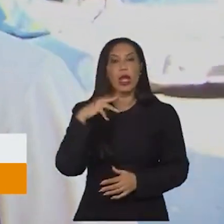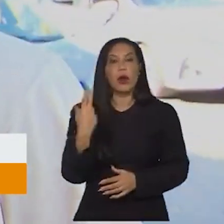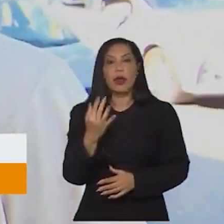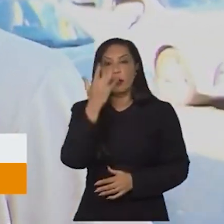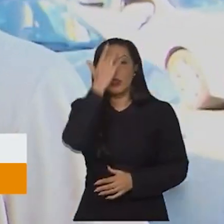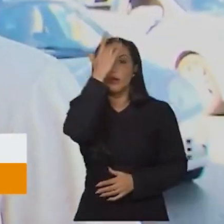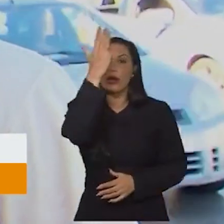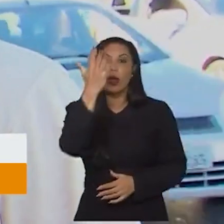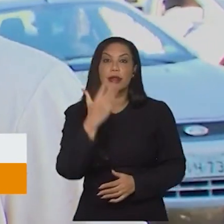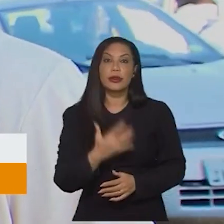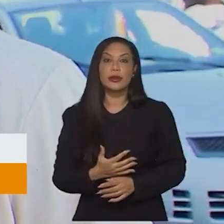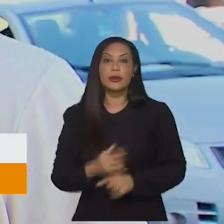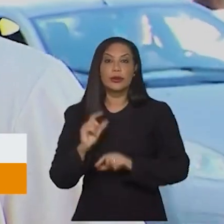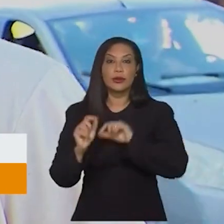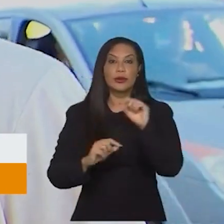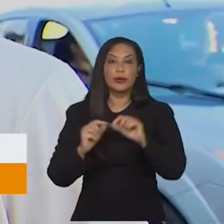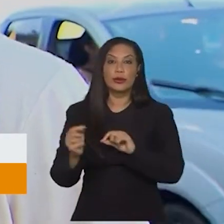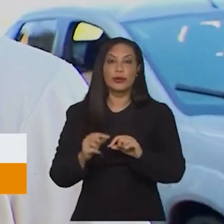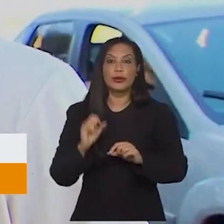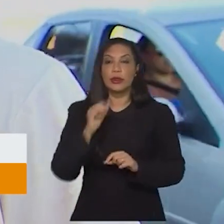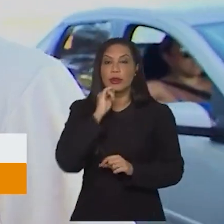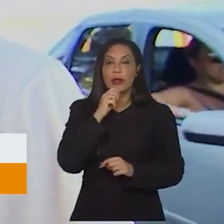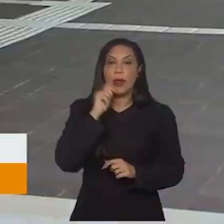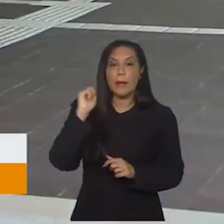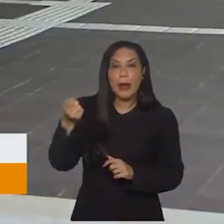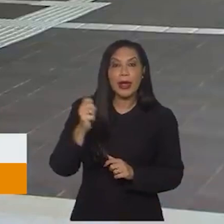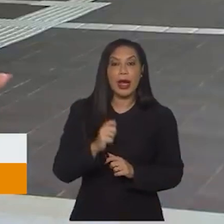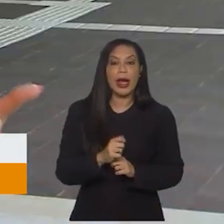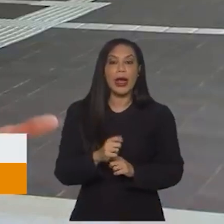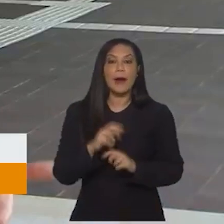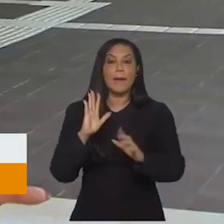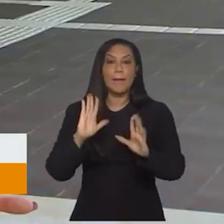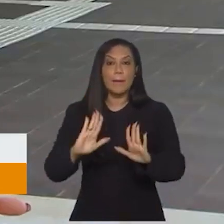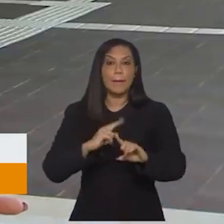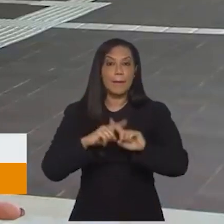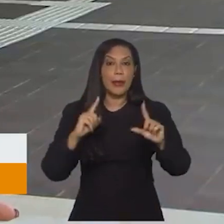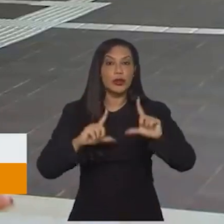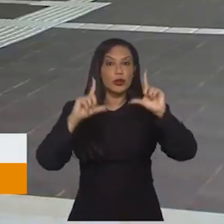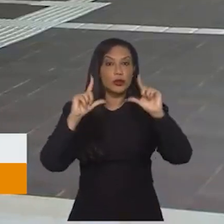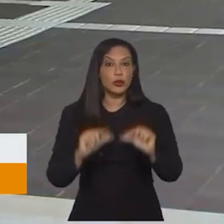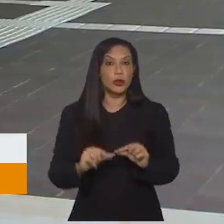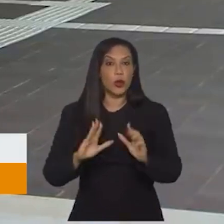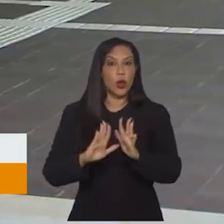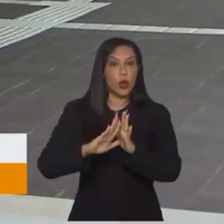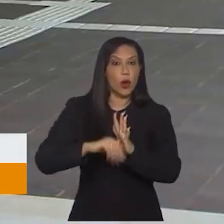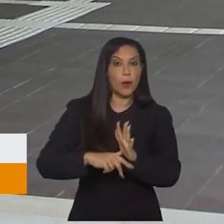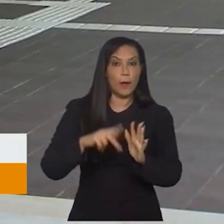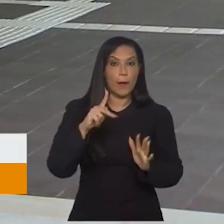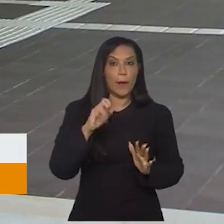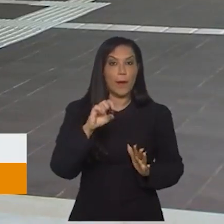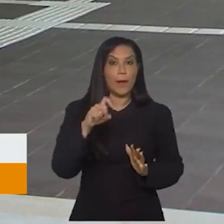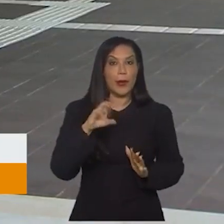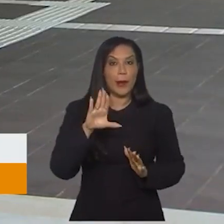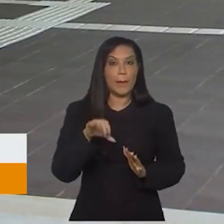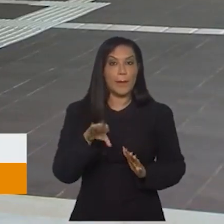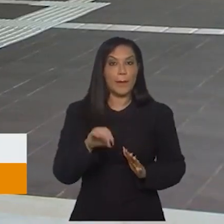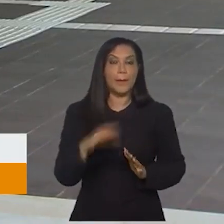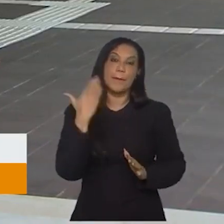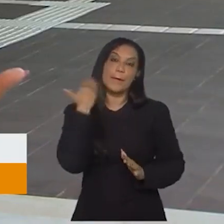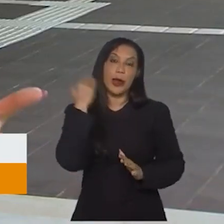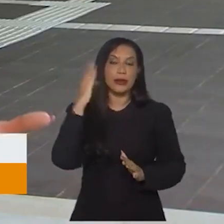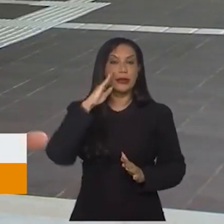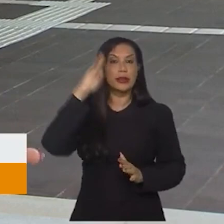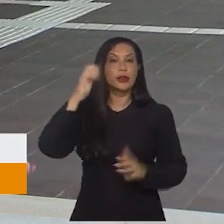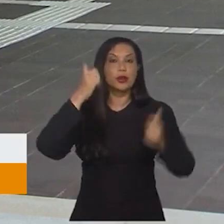mandar o dinheiro pagar. E para diminuir o risco de fraudes pelo PIX, o Banco Central anunciou